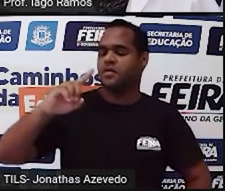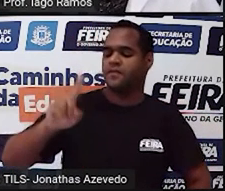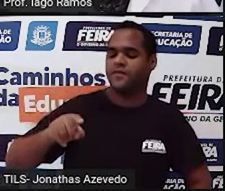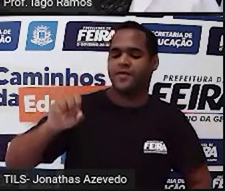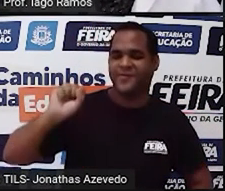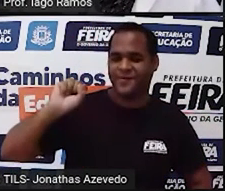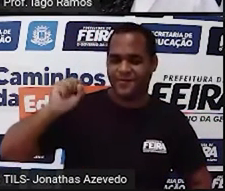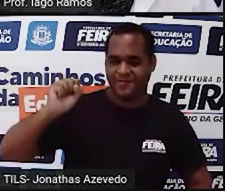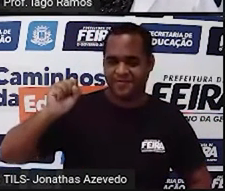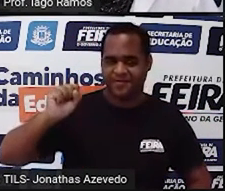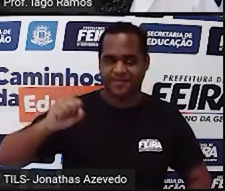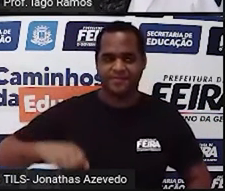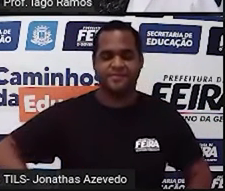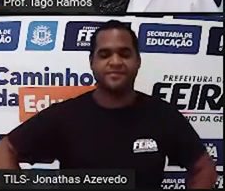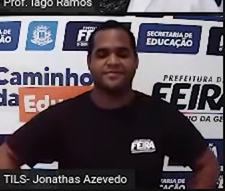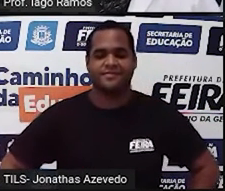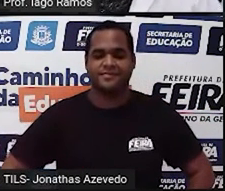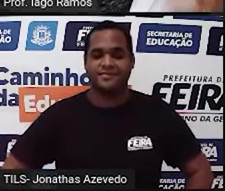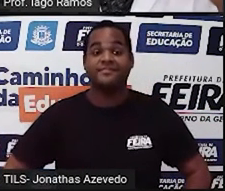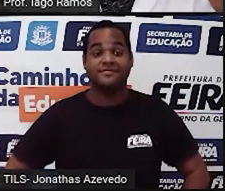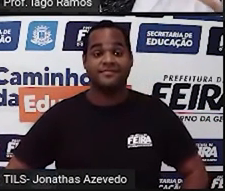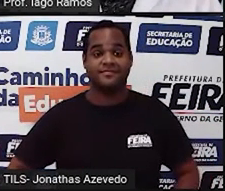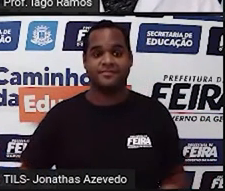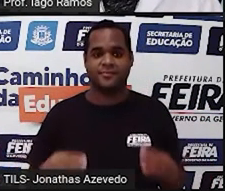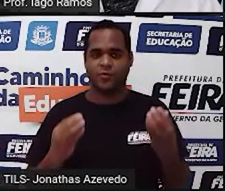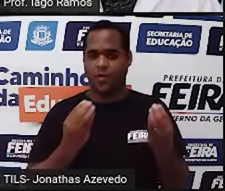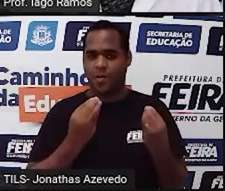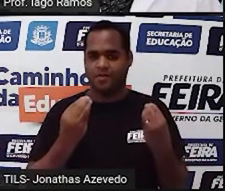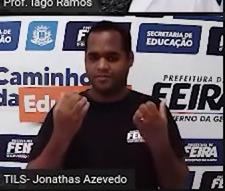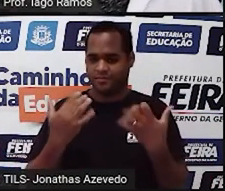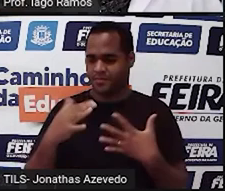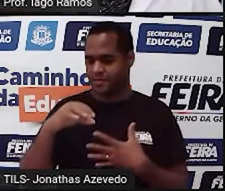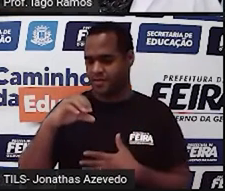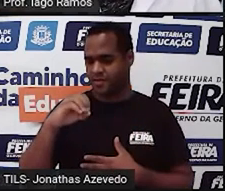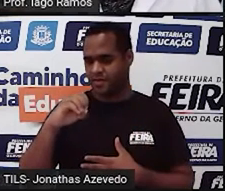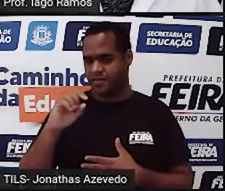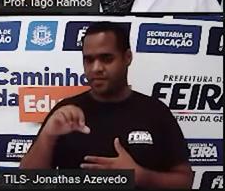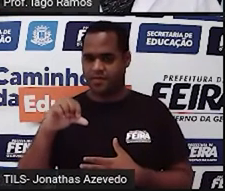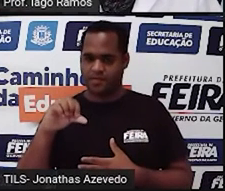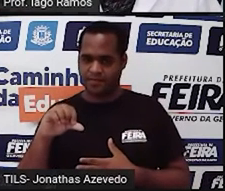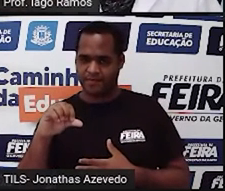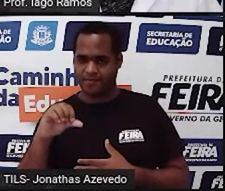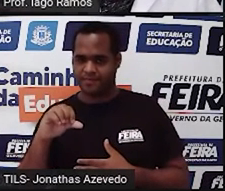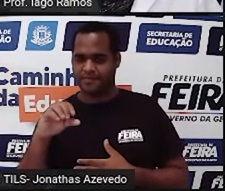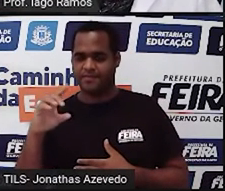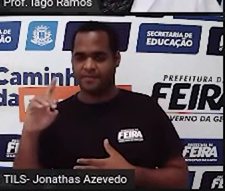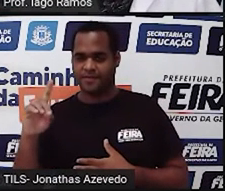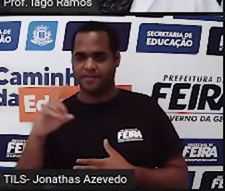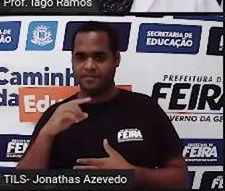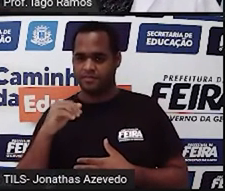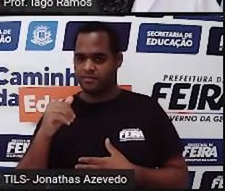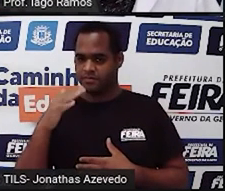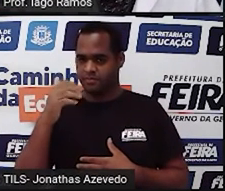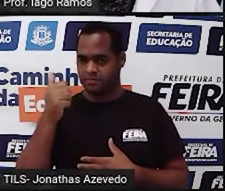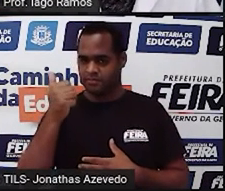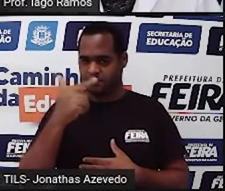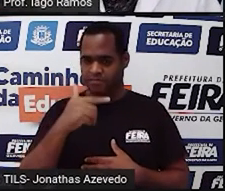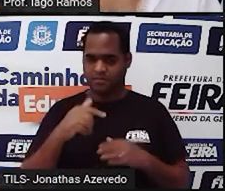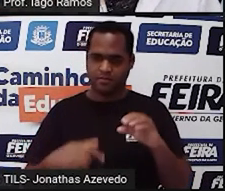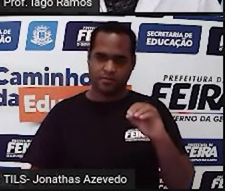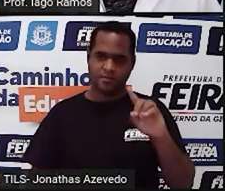décimos e 0,8 tão como nove décimos é maior que 8